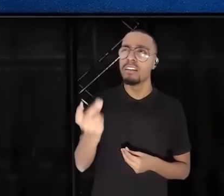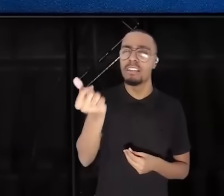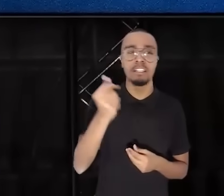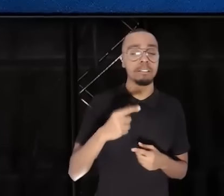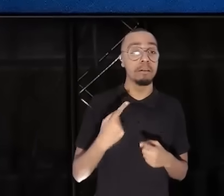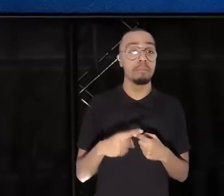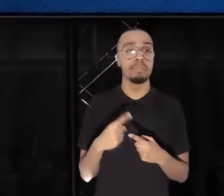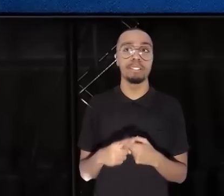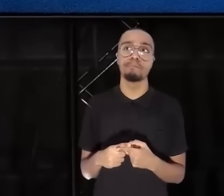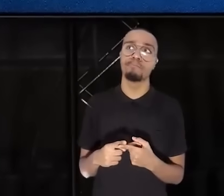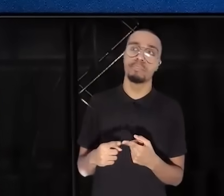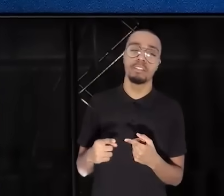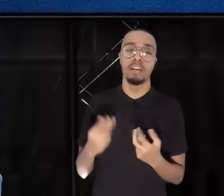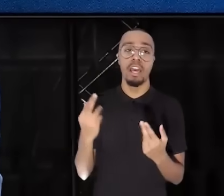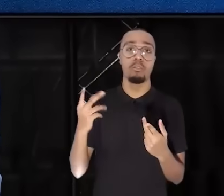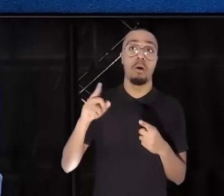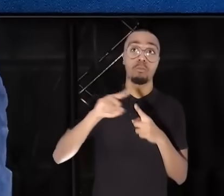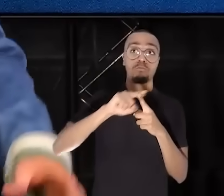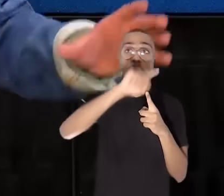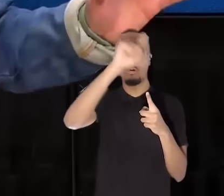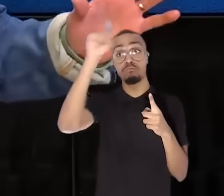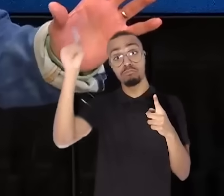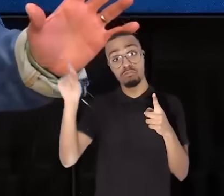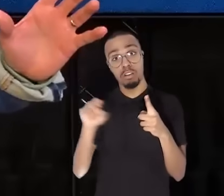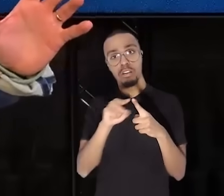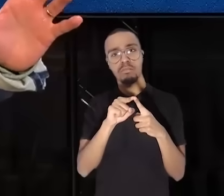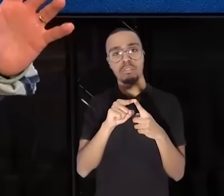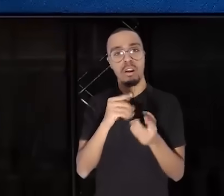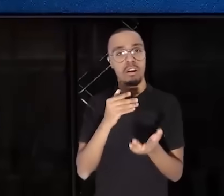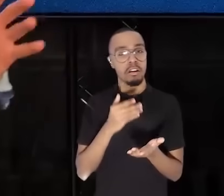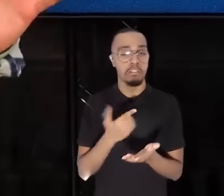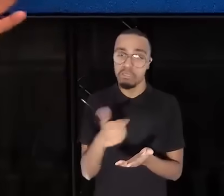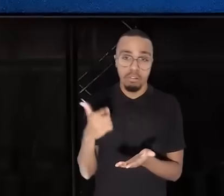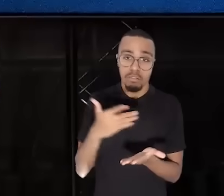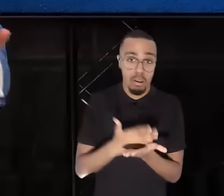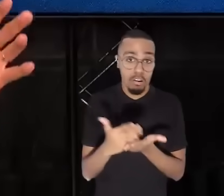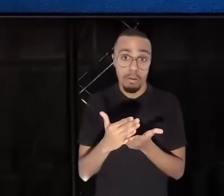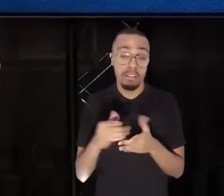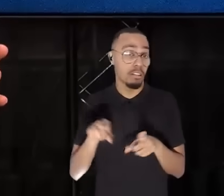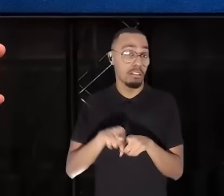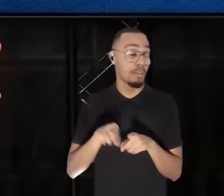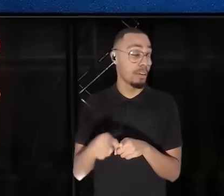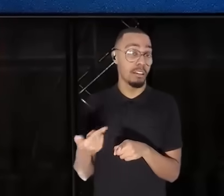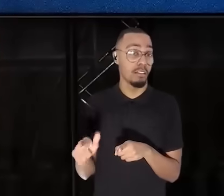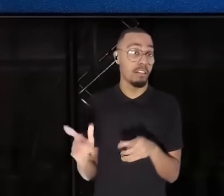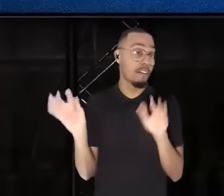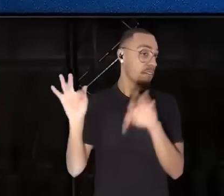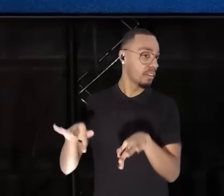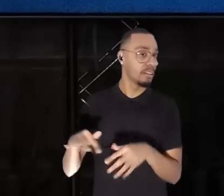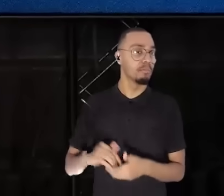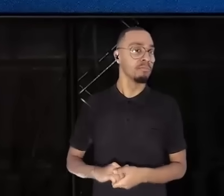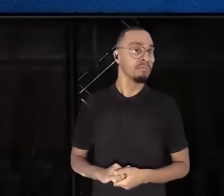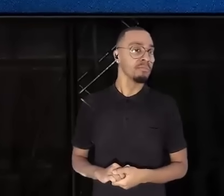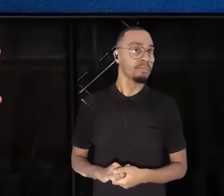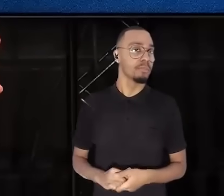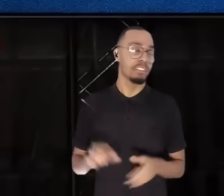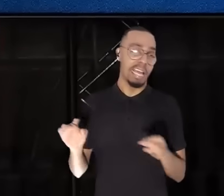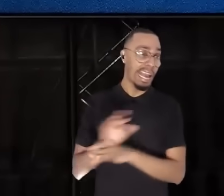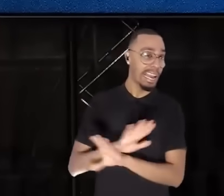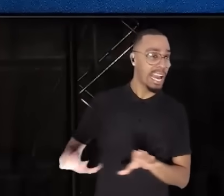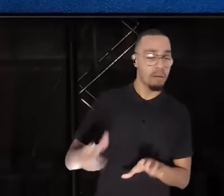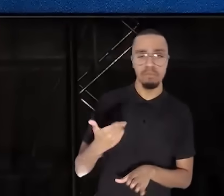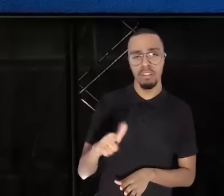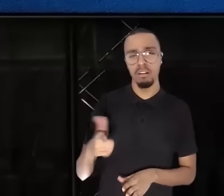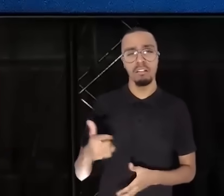começo e não tem fim. Isso é eterno. Eterno não acaba. Se você parar